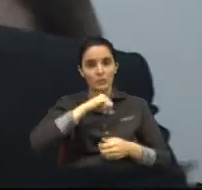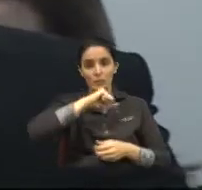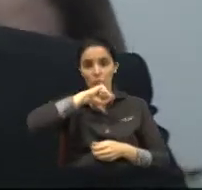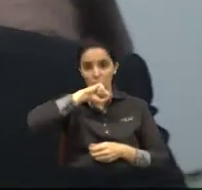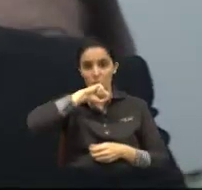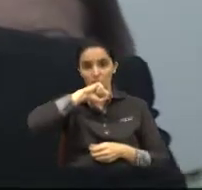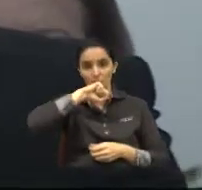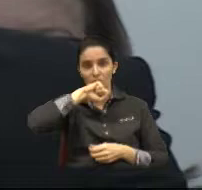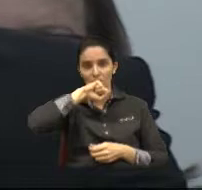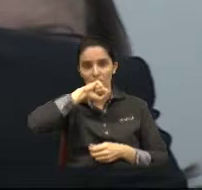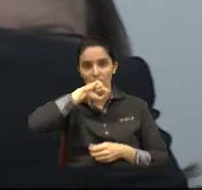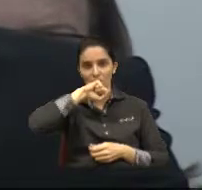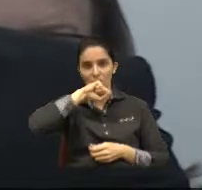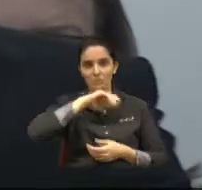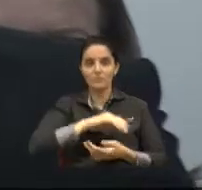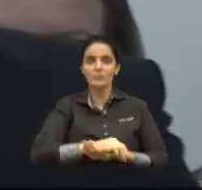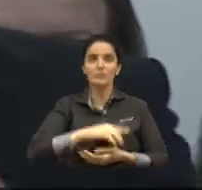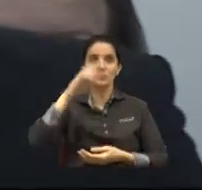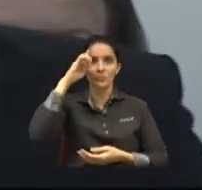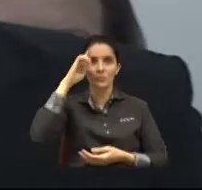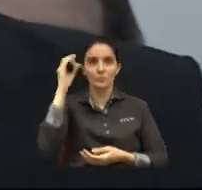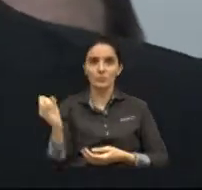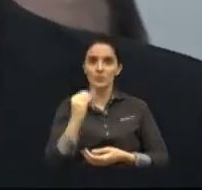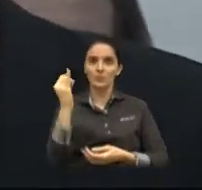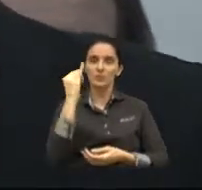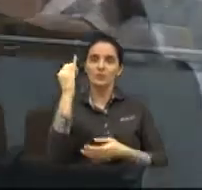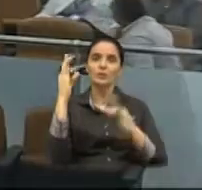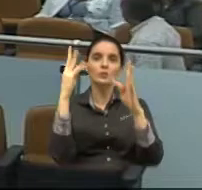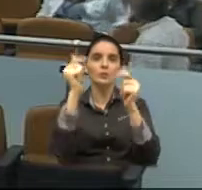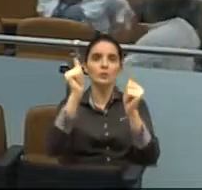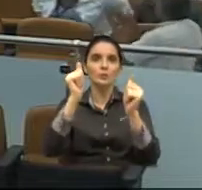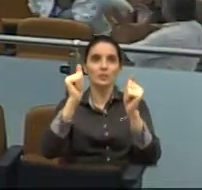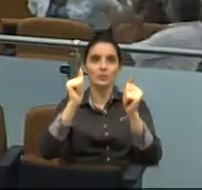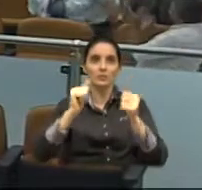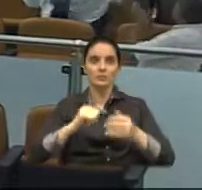para celebrar esse dia tão importante.